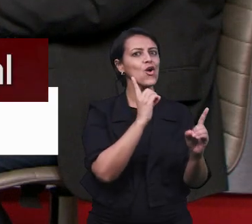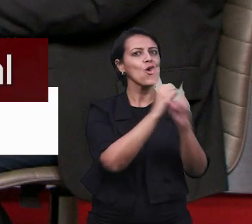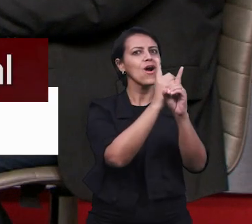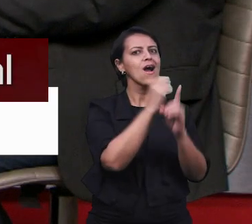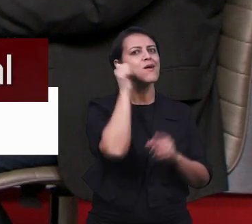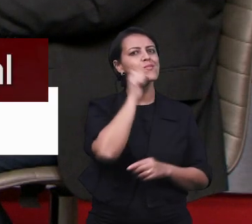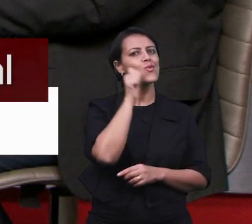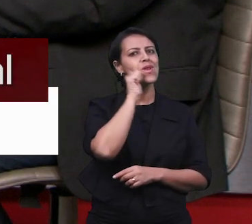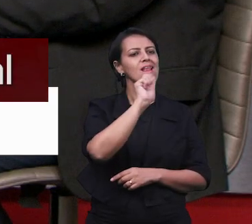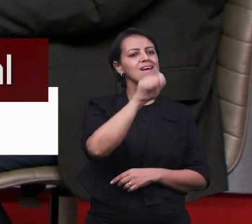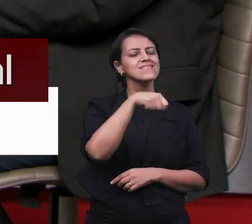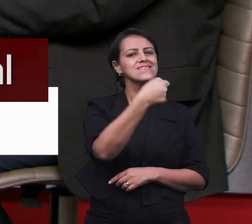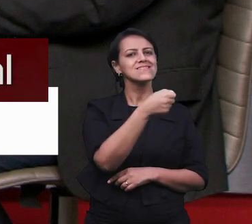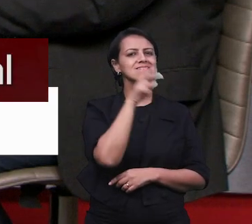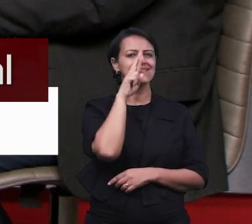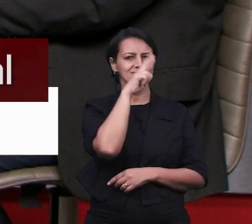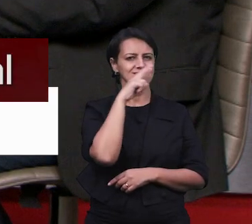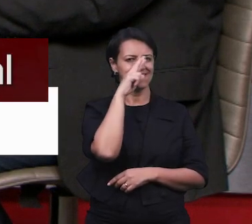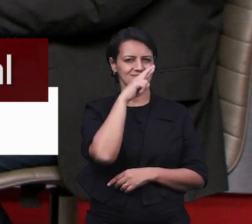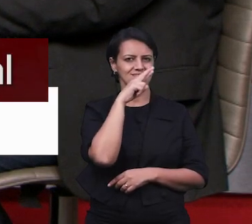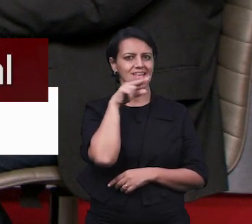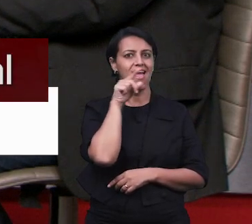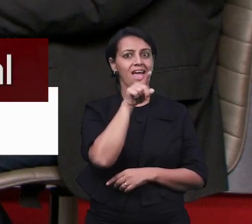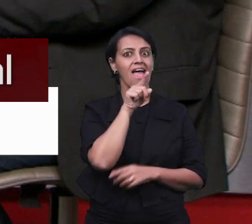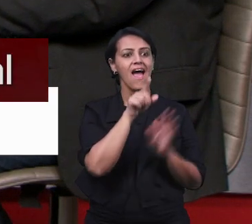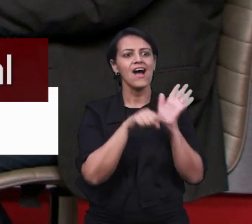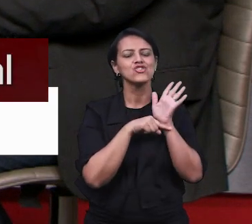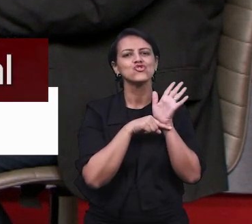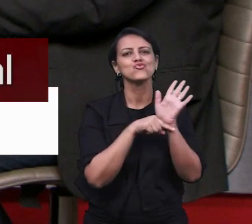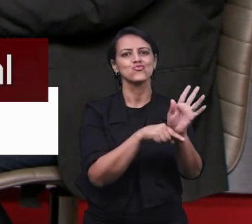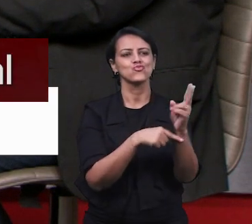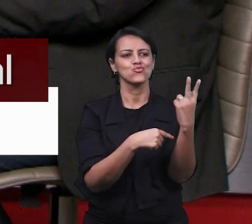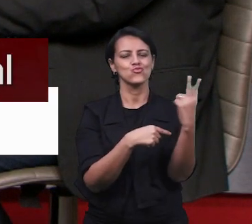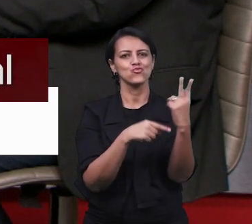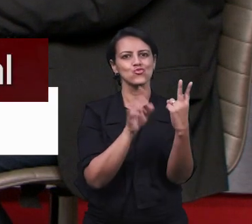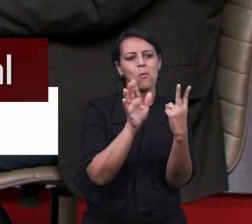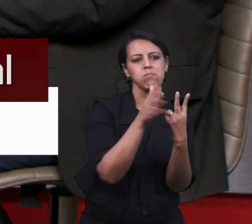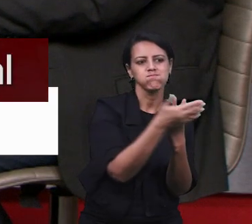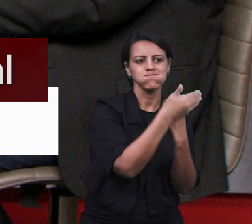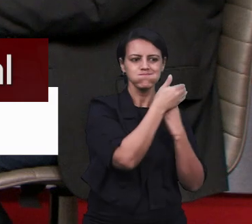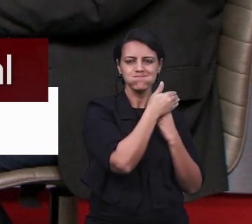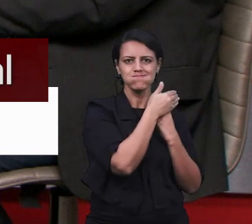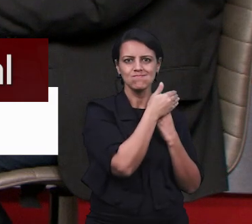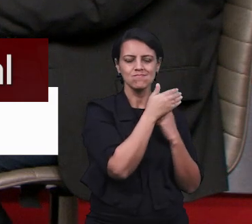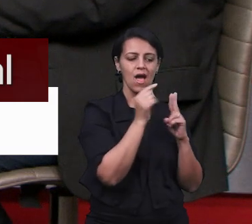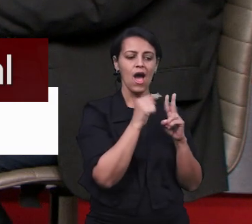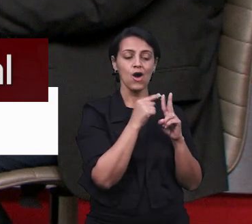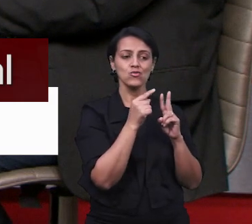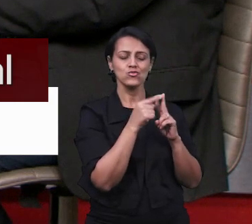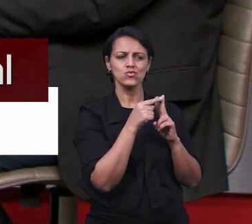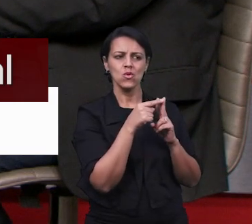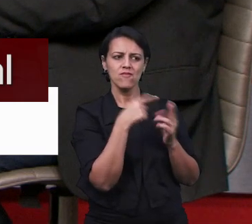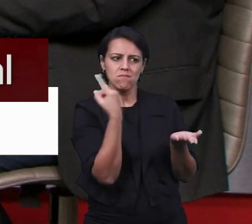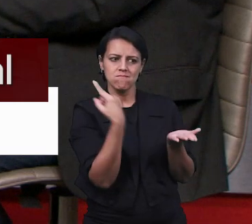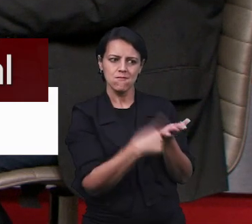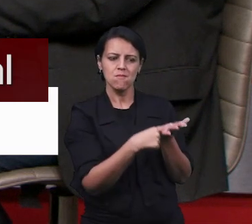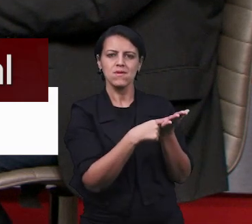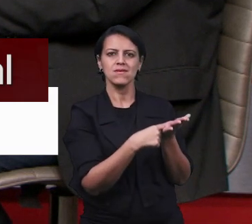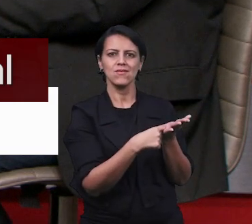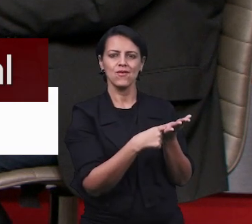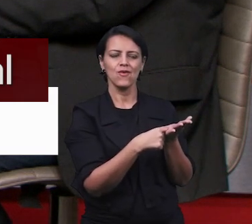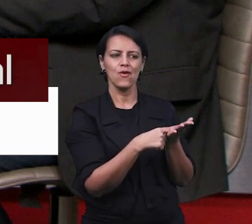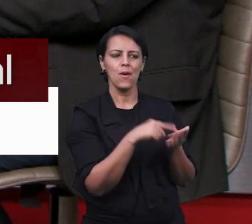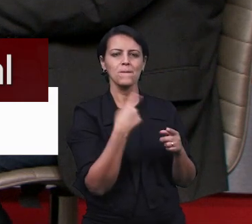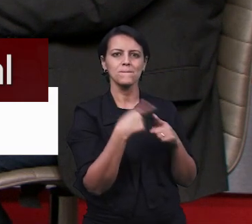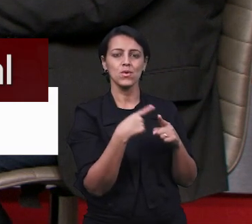escondeu, e eles fizeram um juramento entre eles, que ela disse a ele que a cidade toda